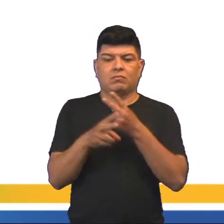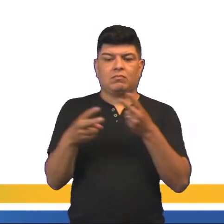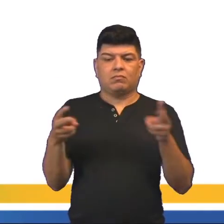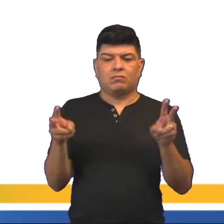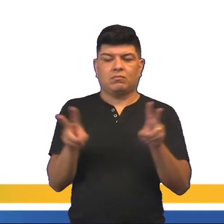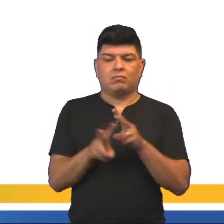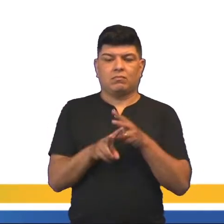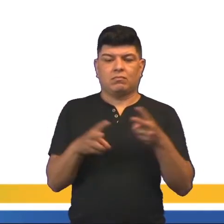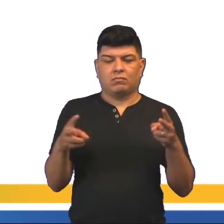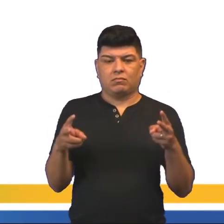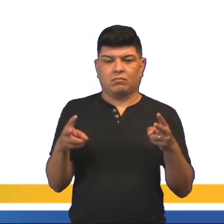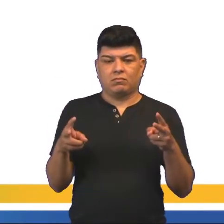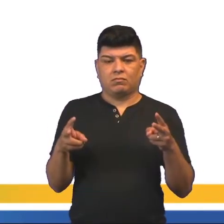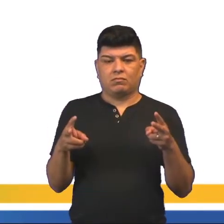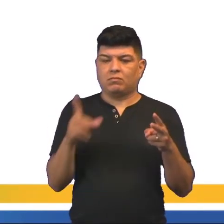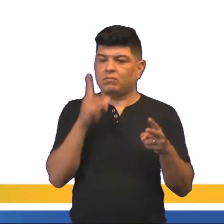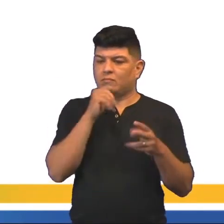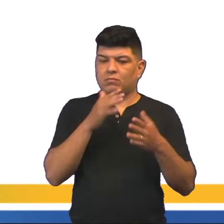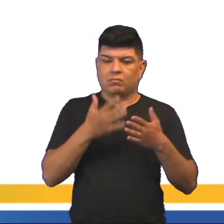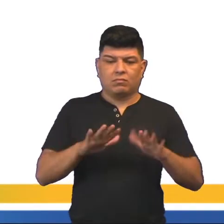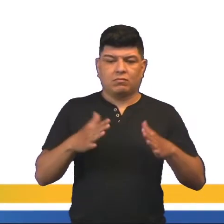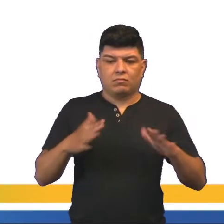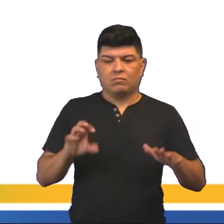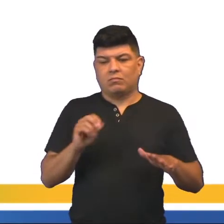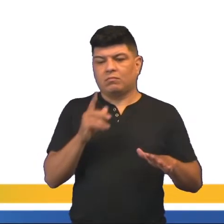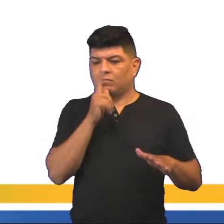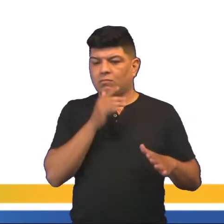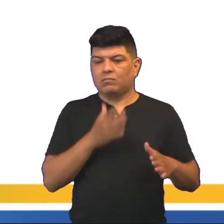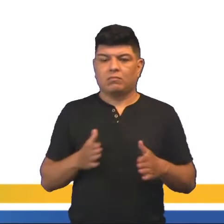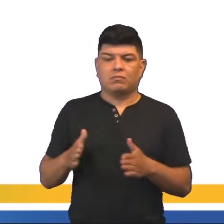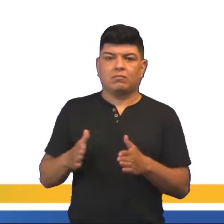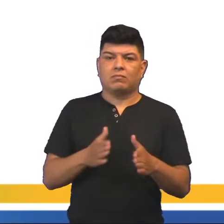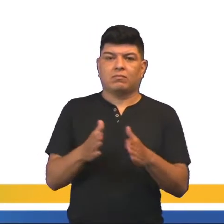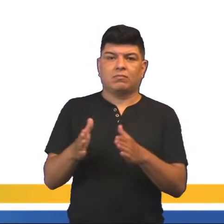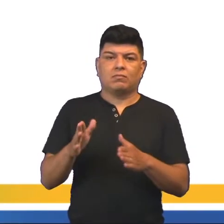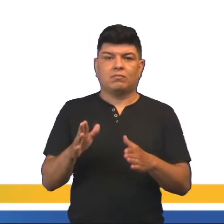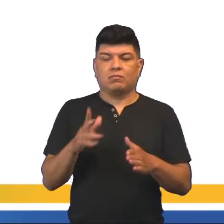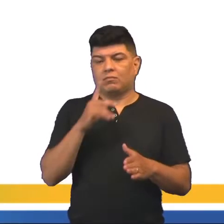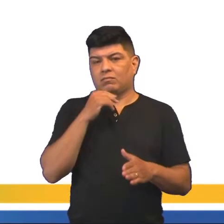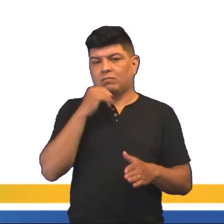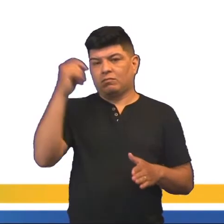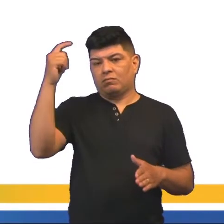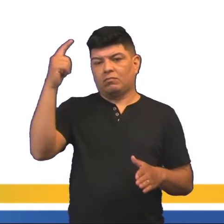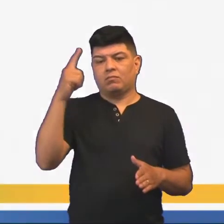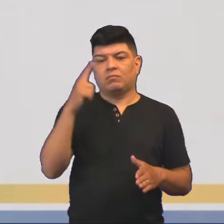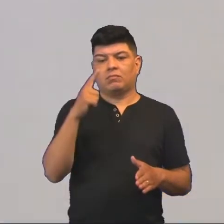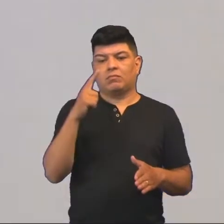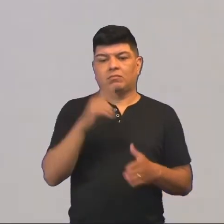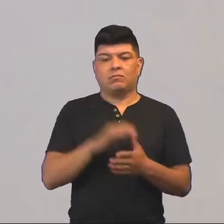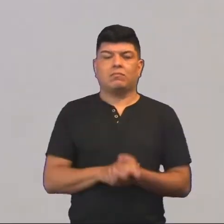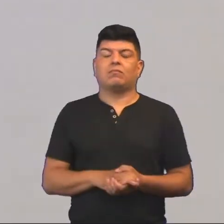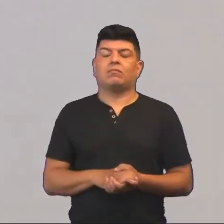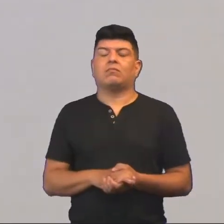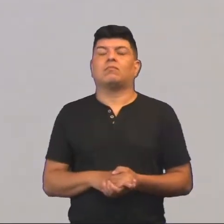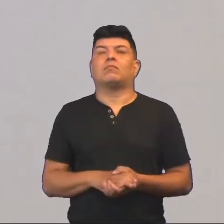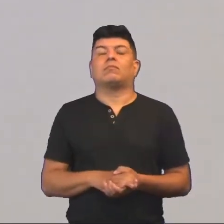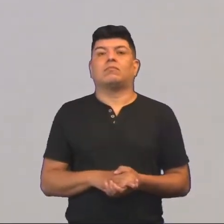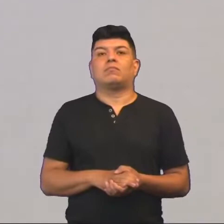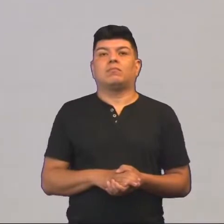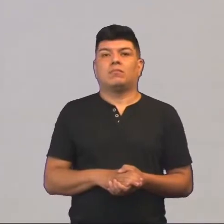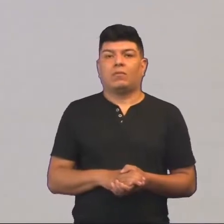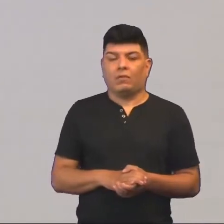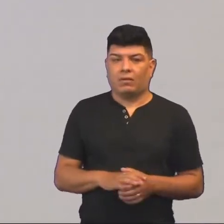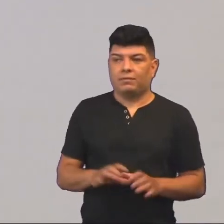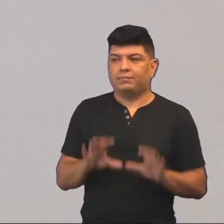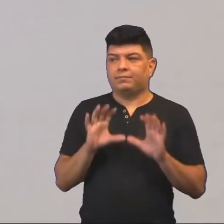ventos, através das marés ou dos rios, ou através das ondas luminosas do Sol. Ou seja,